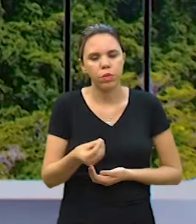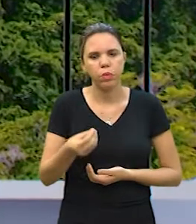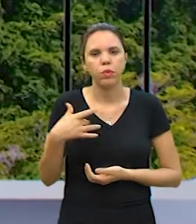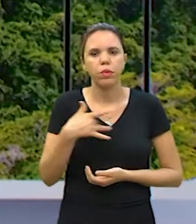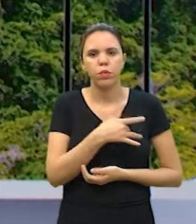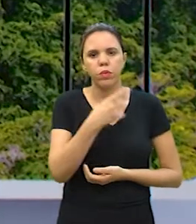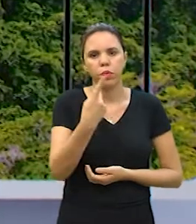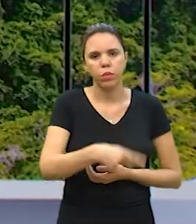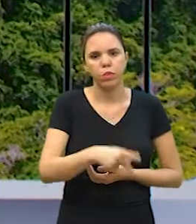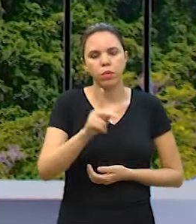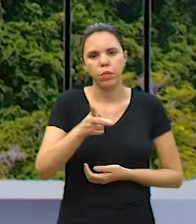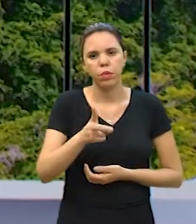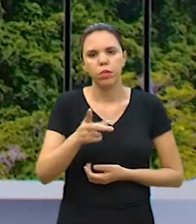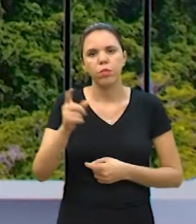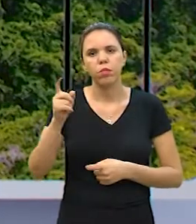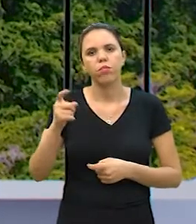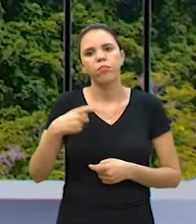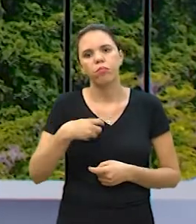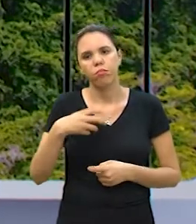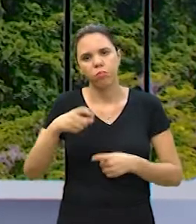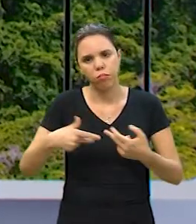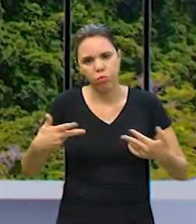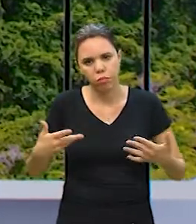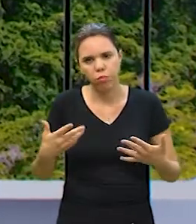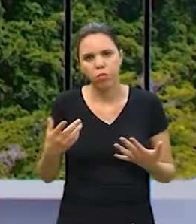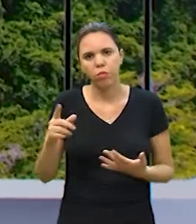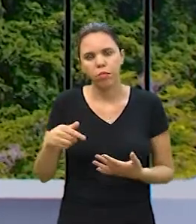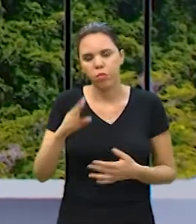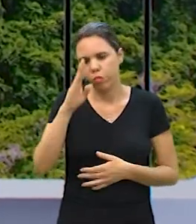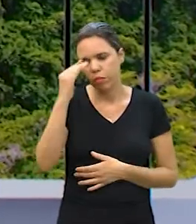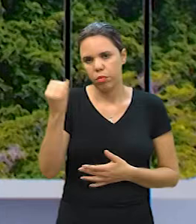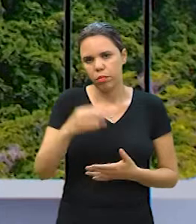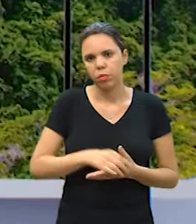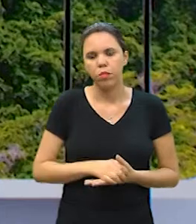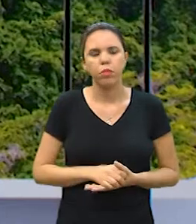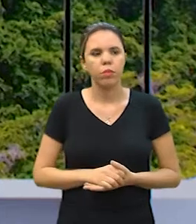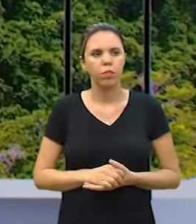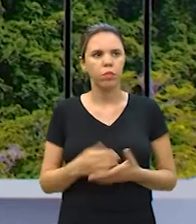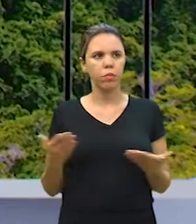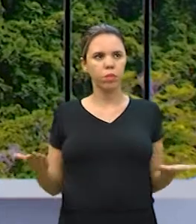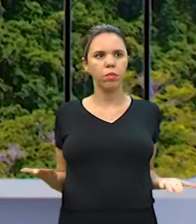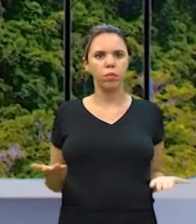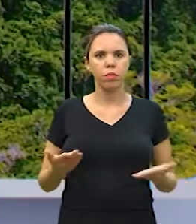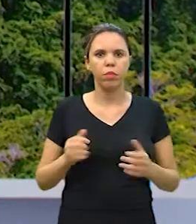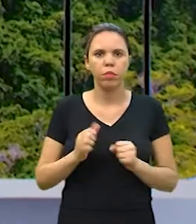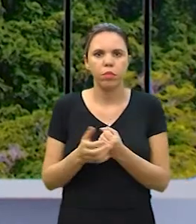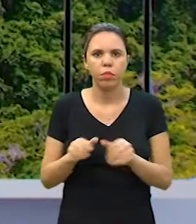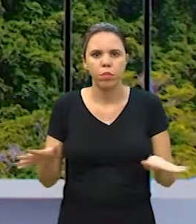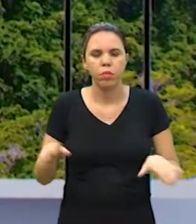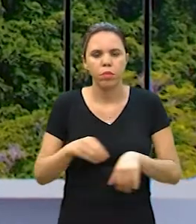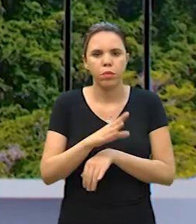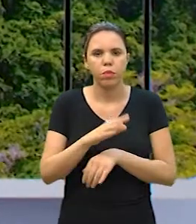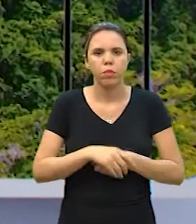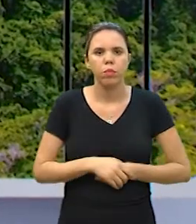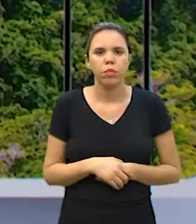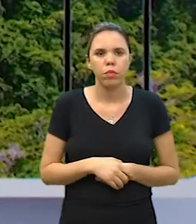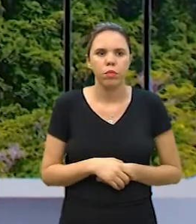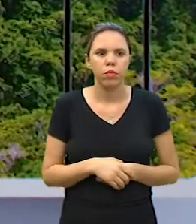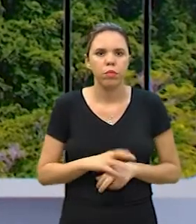sua saúde, a sua saúde sexual também, como uma questão fundamental. Agora, a pandemia, ela trouxe um